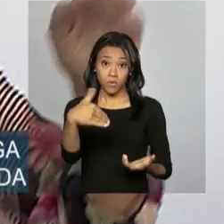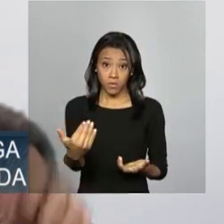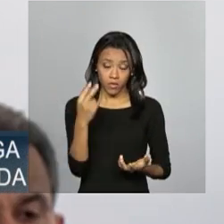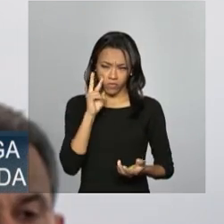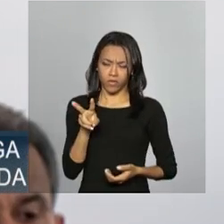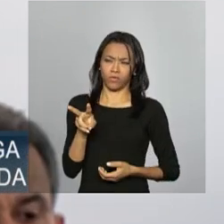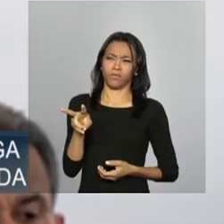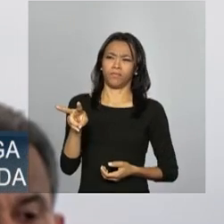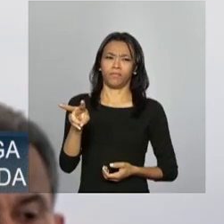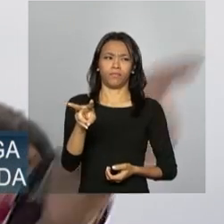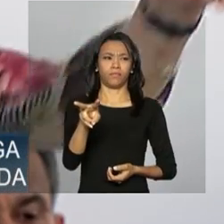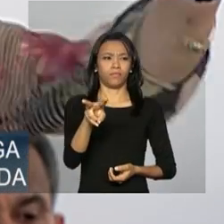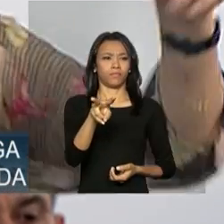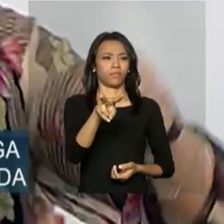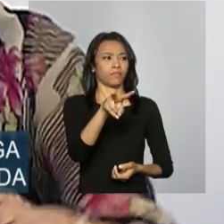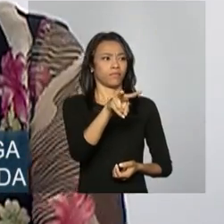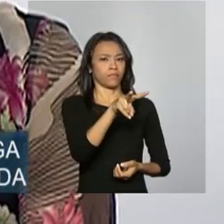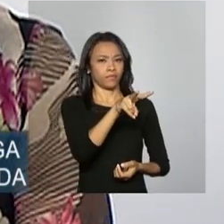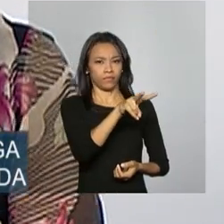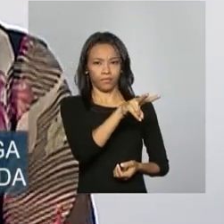aqui